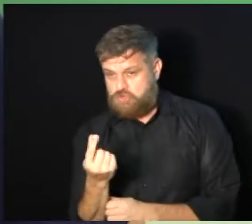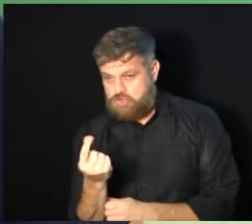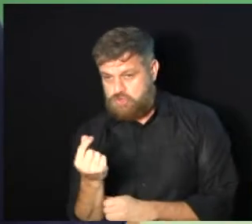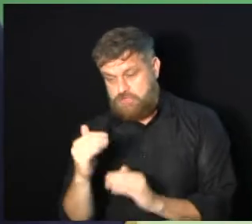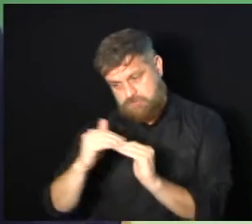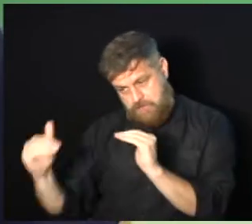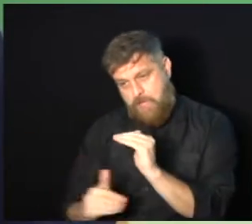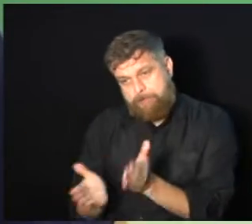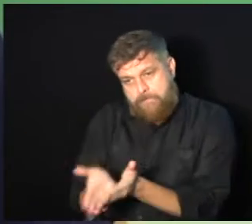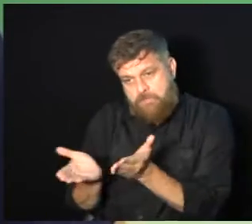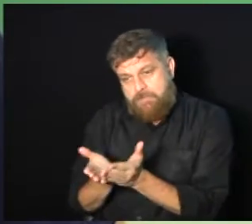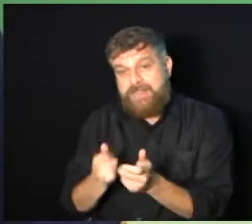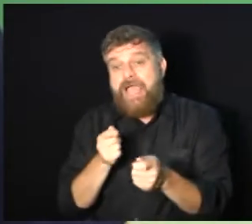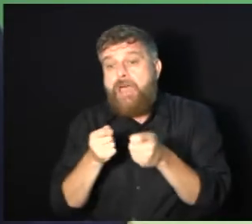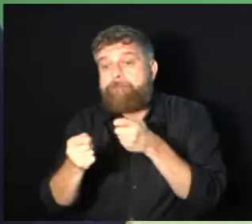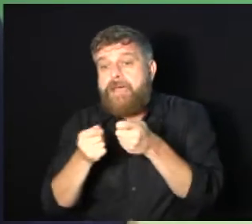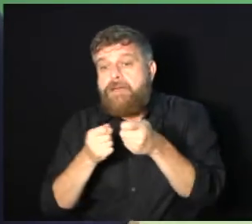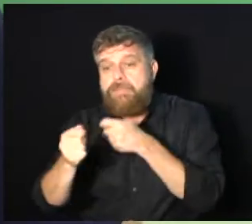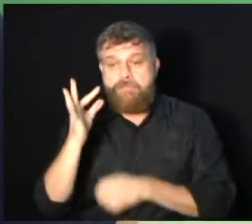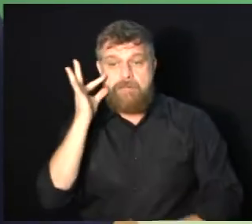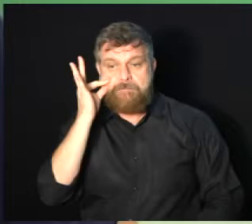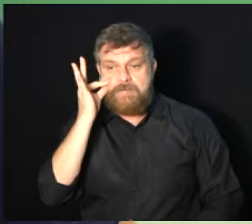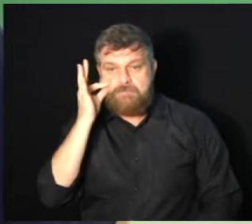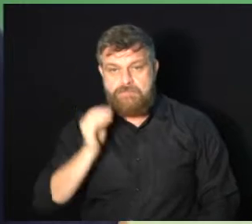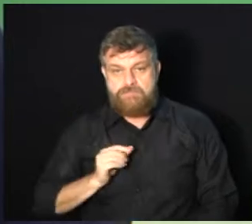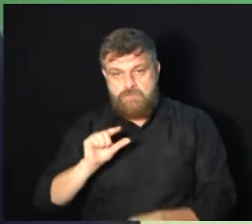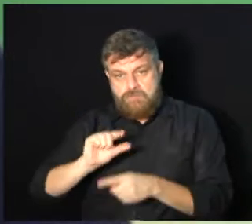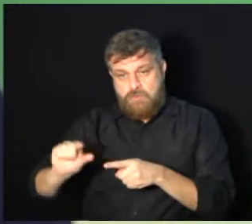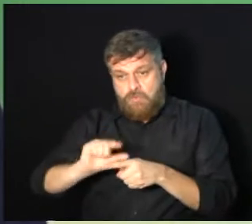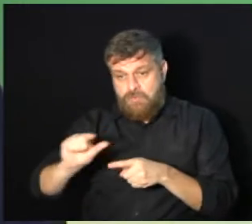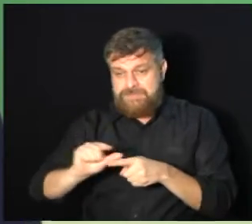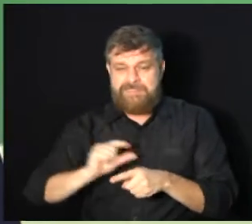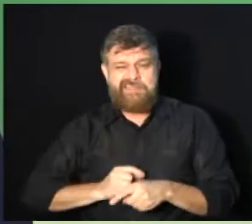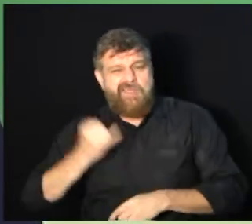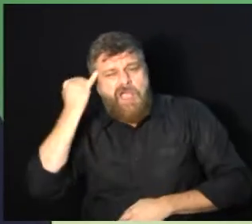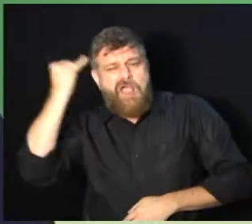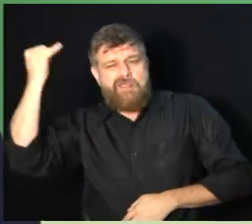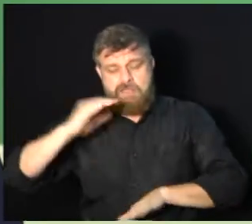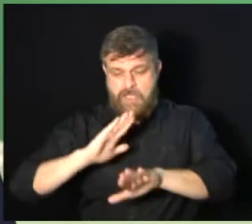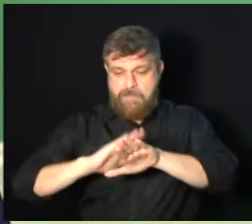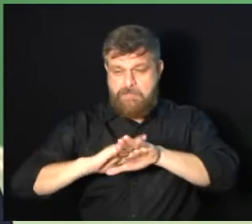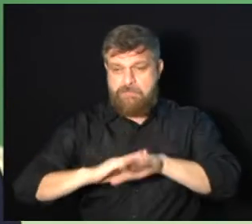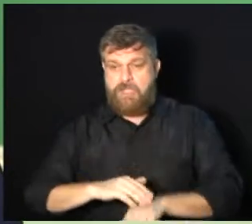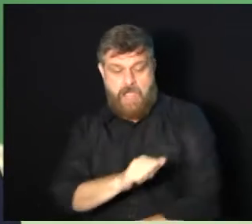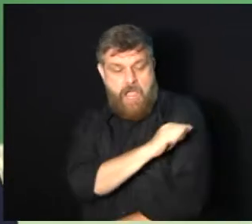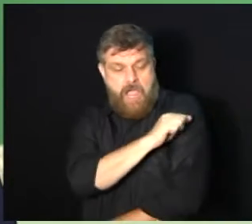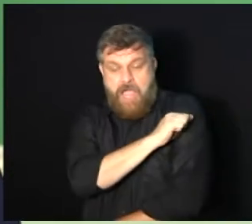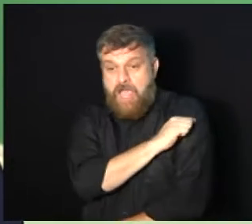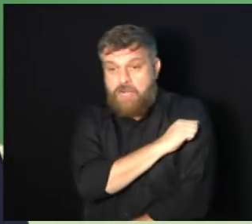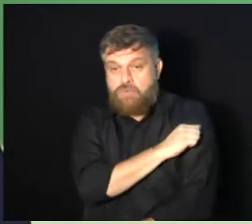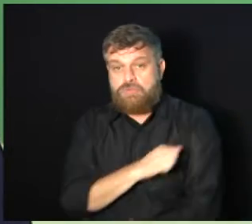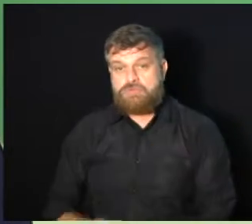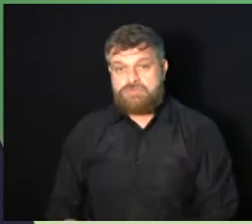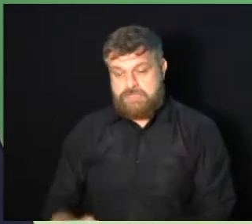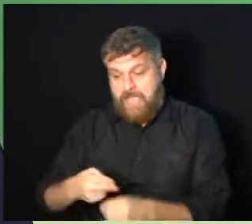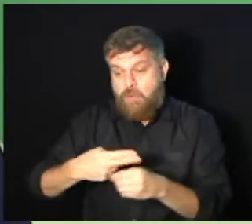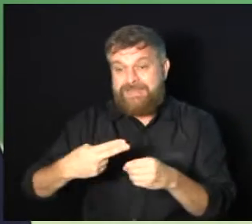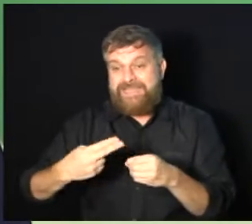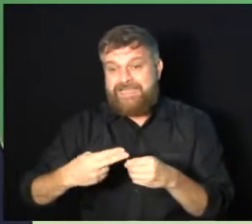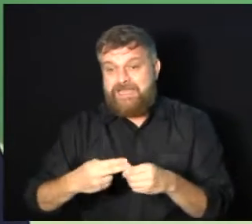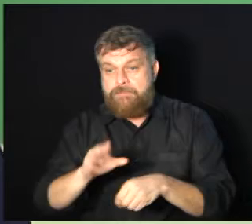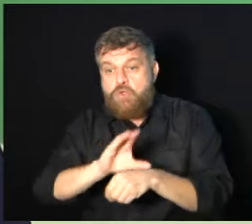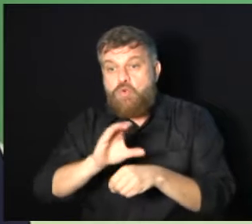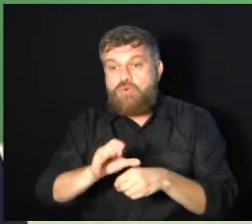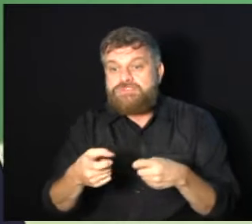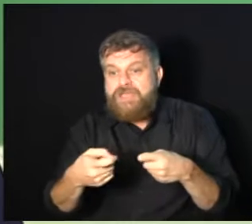e por uma entrevista pessoal. O cursinho partiu de uma iniciativa dos estudantes da Faculdade de Ciências Médicas, que